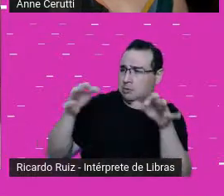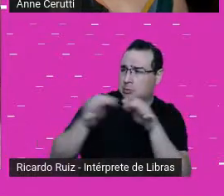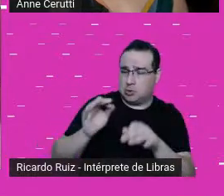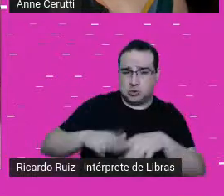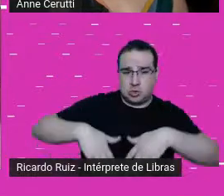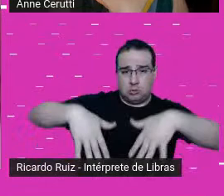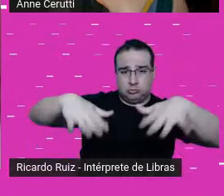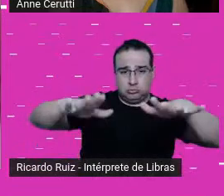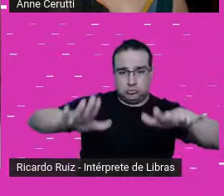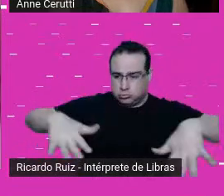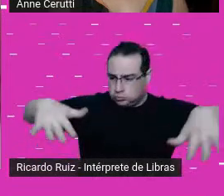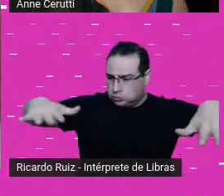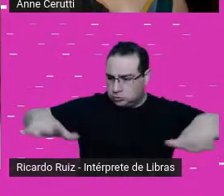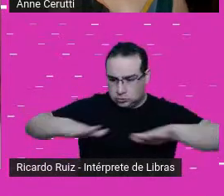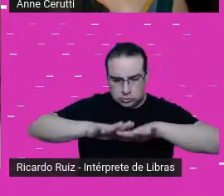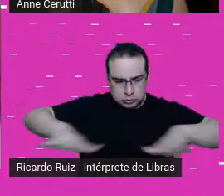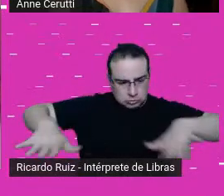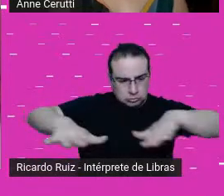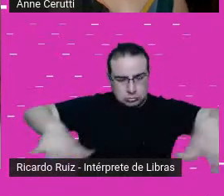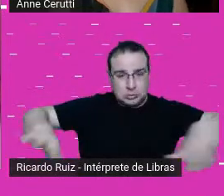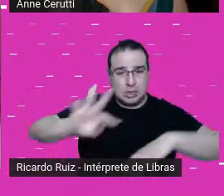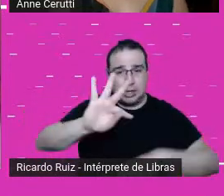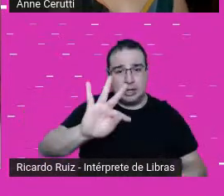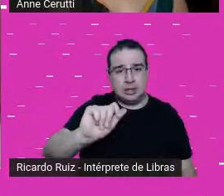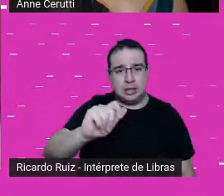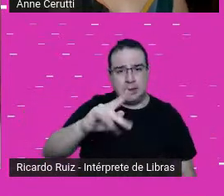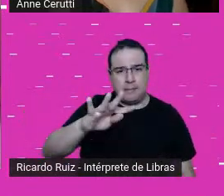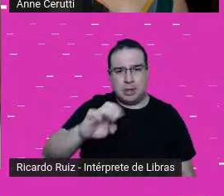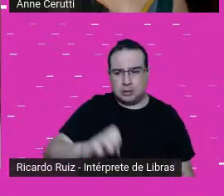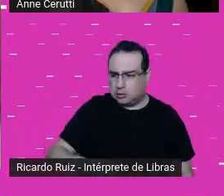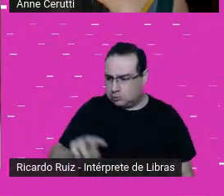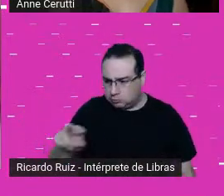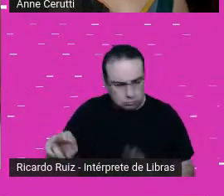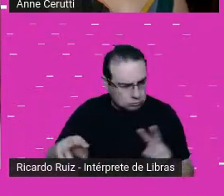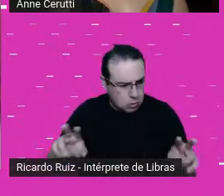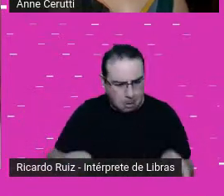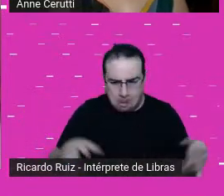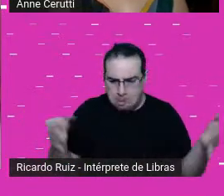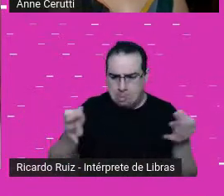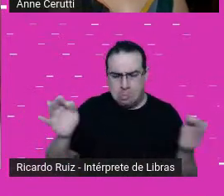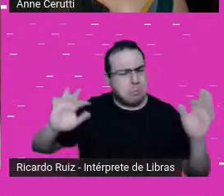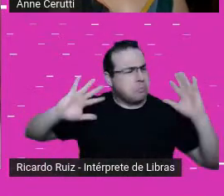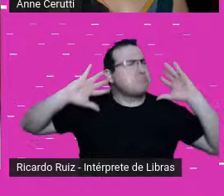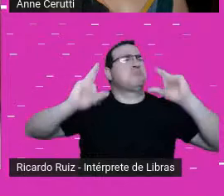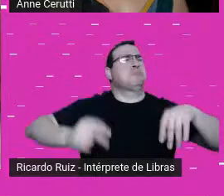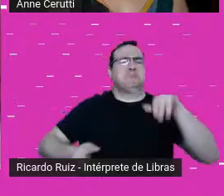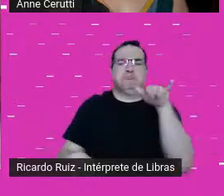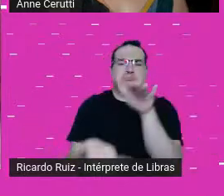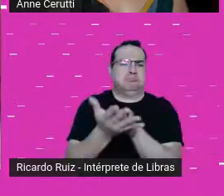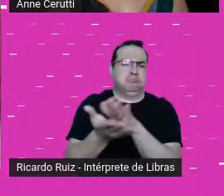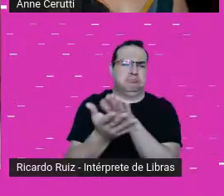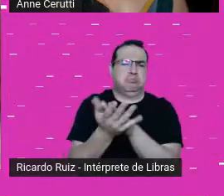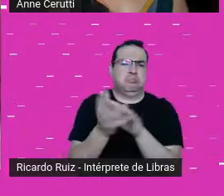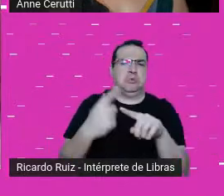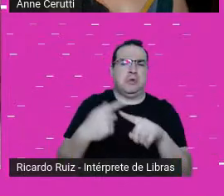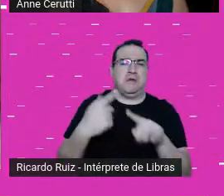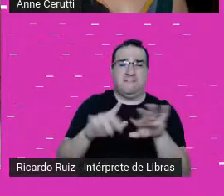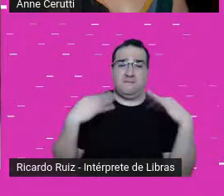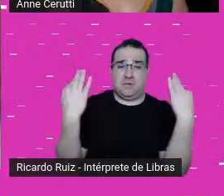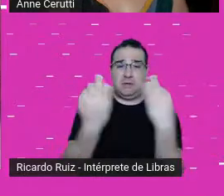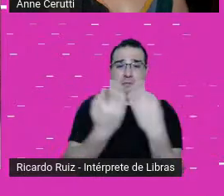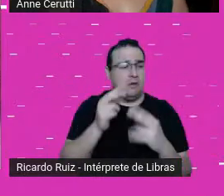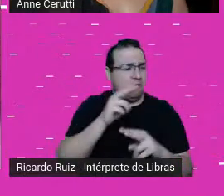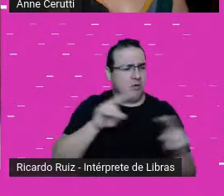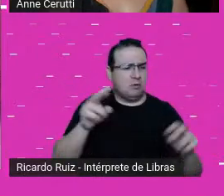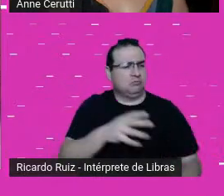tapetes. E ele dizia que essa síntese dos tapetes já trazia toda a aristocracia da família,